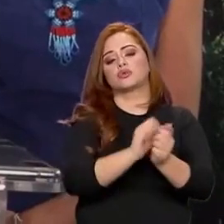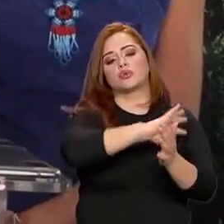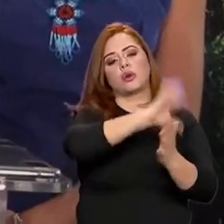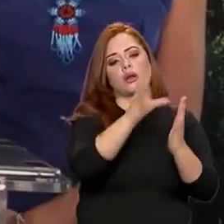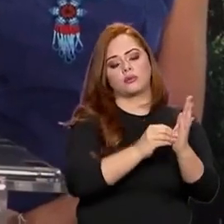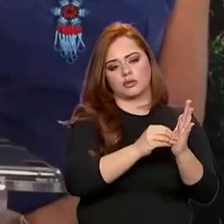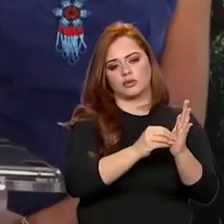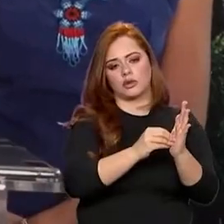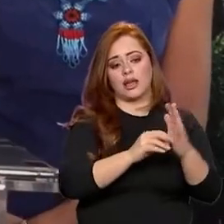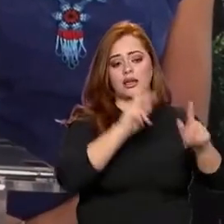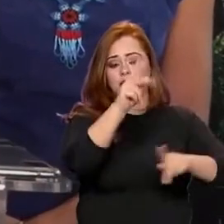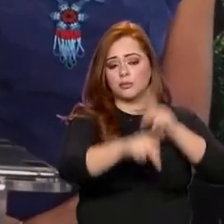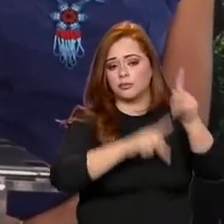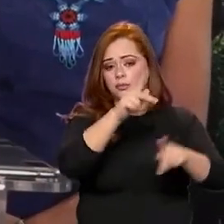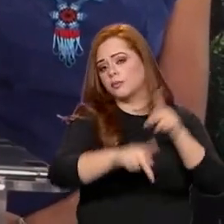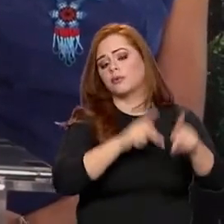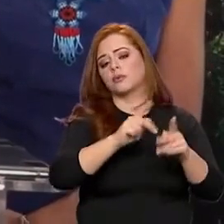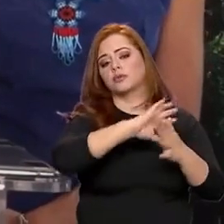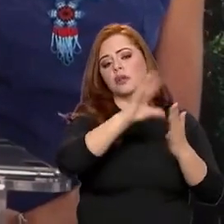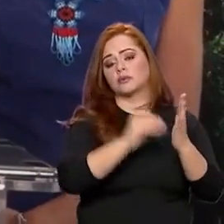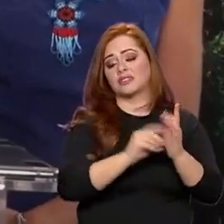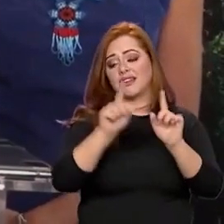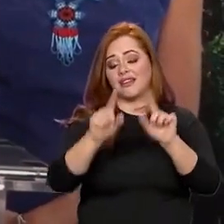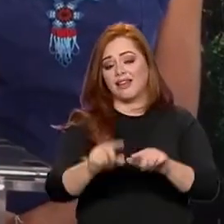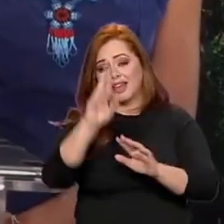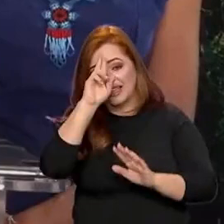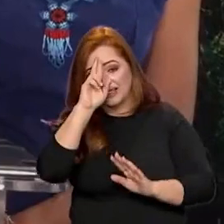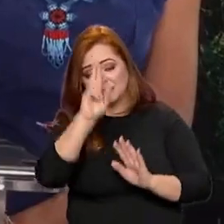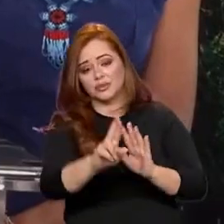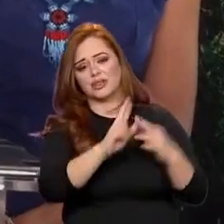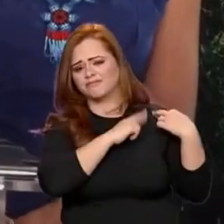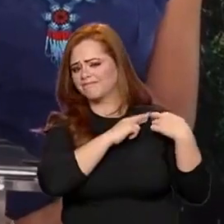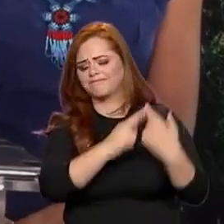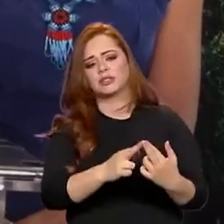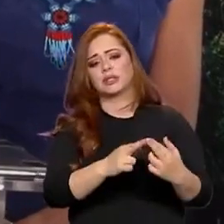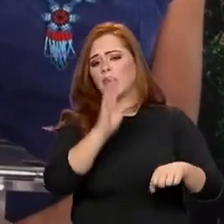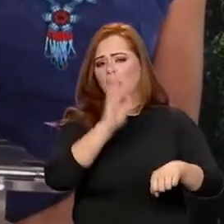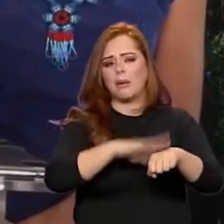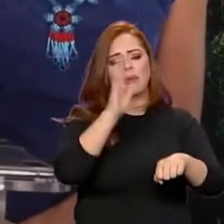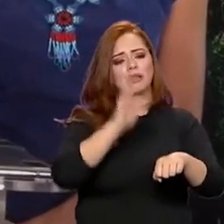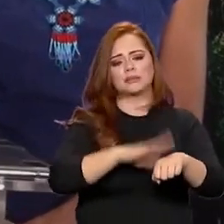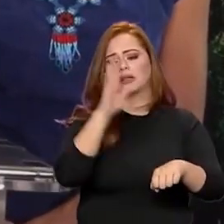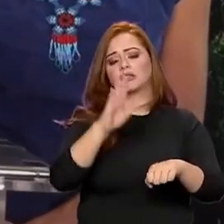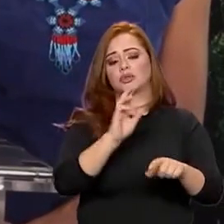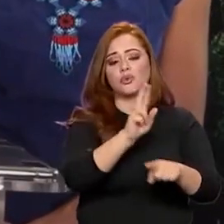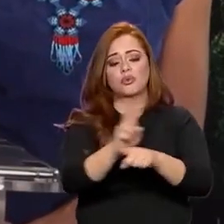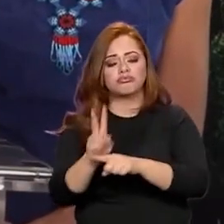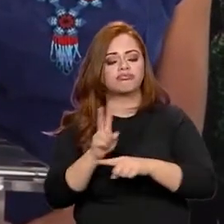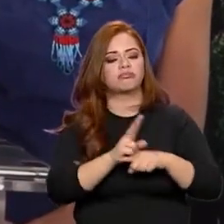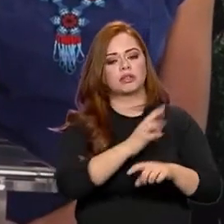da Amazônia, eles são responsáveis pela maior parte da preservação dessa